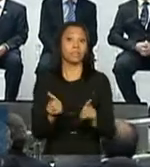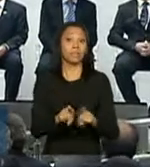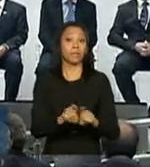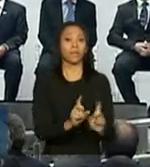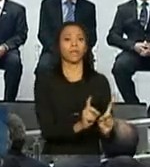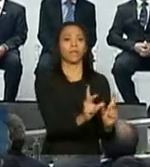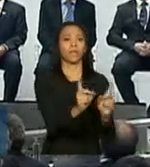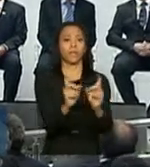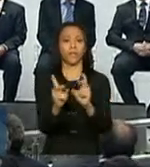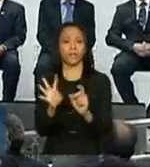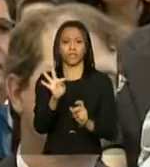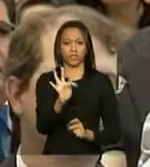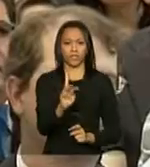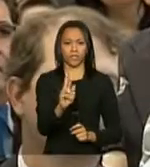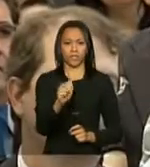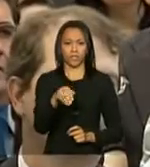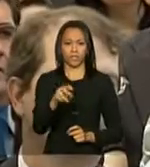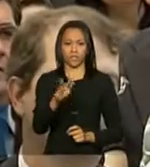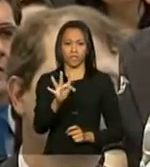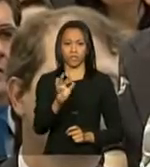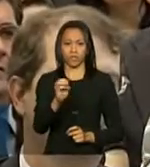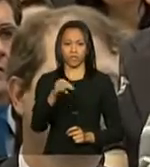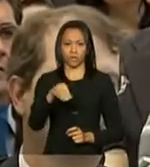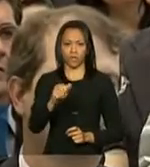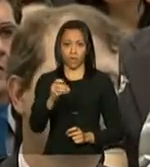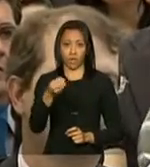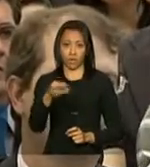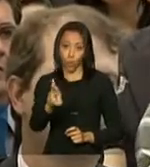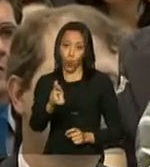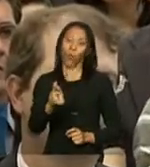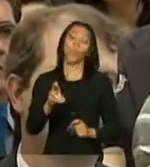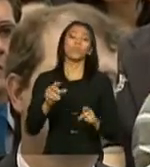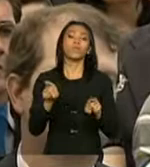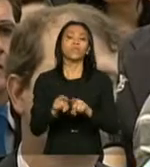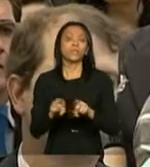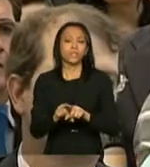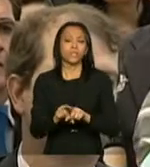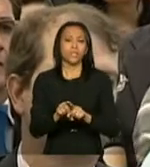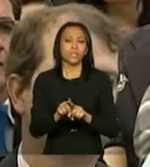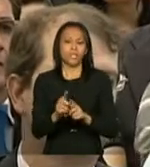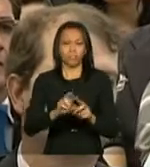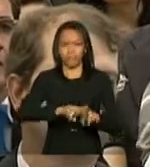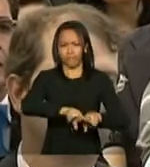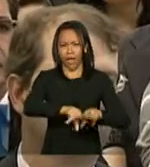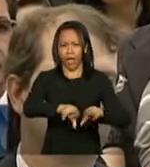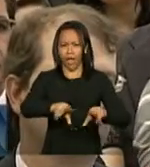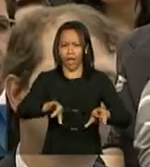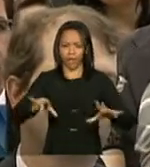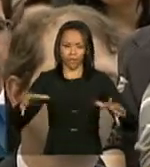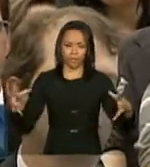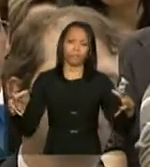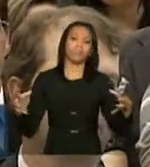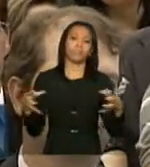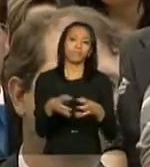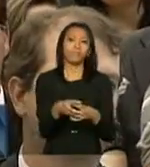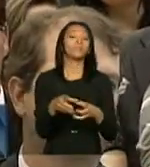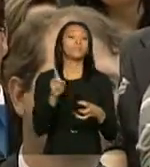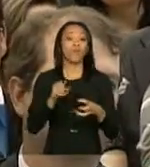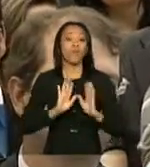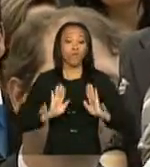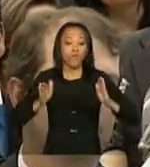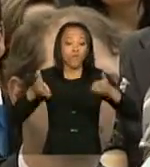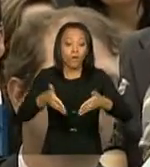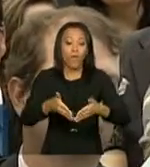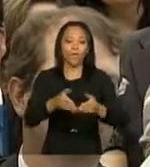comercializa transformadores de corrente, transformadores de potencial e conjuntos de medição destinados aos